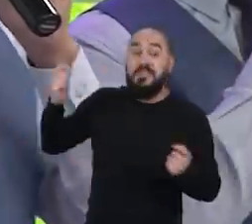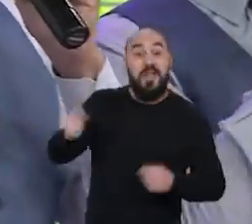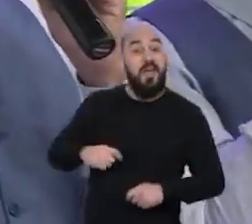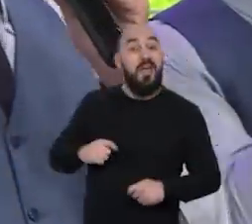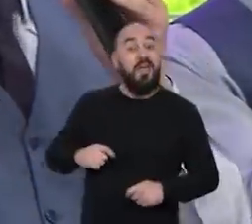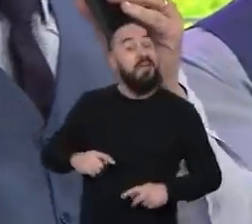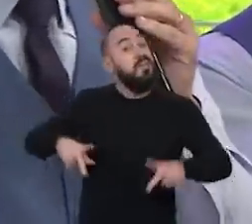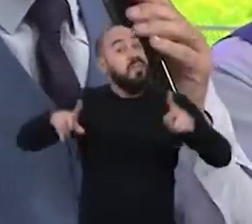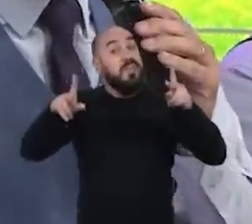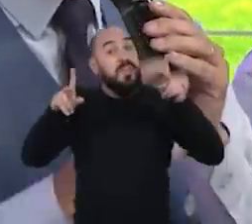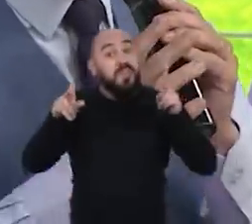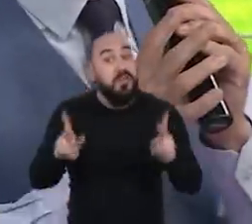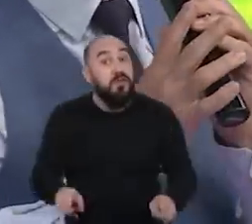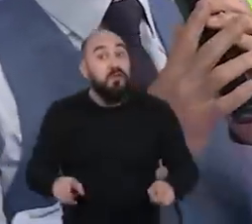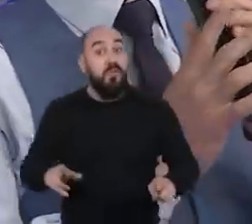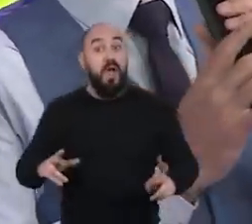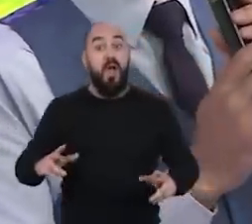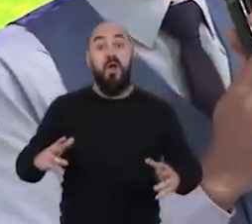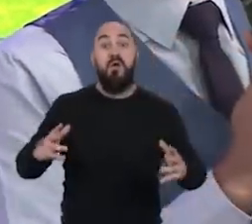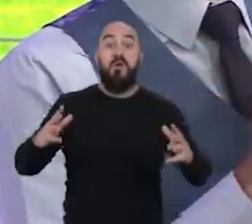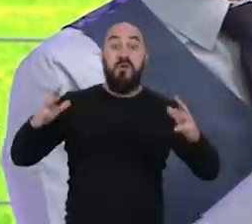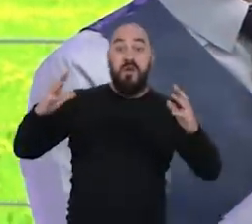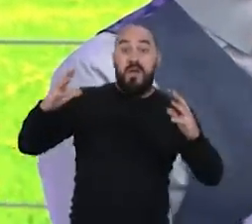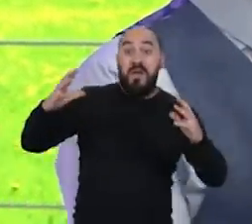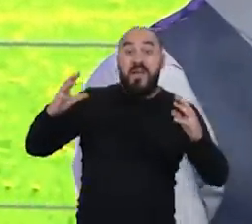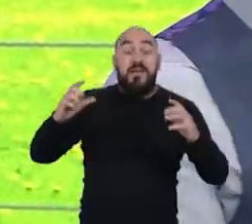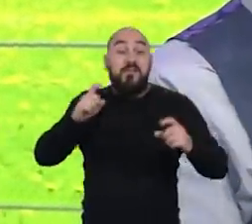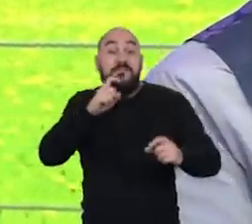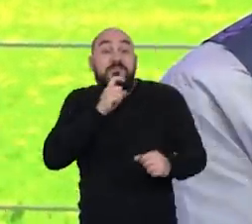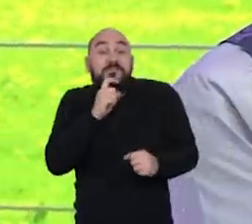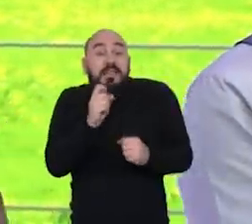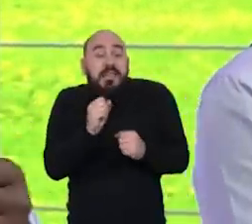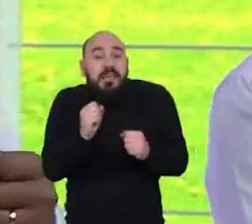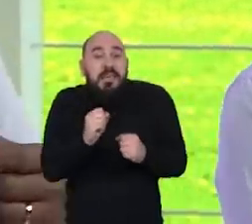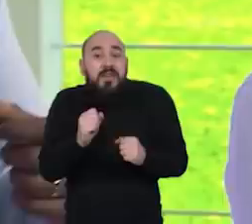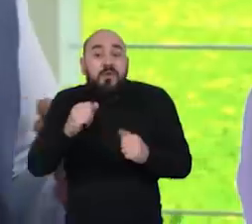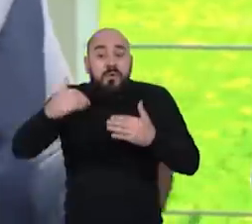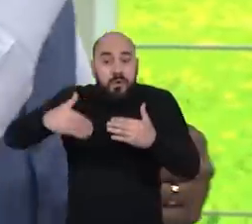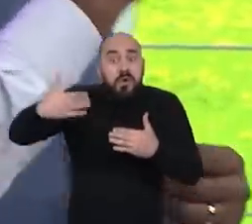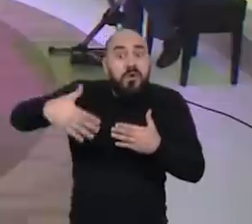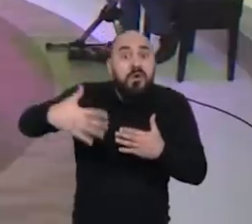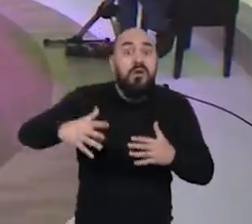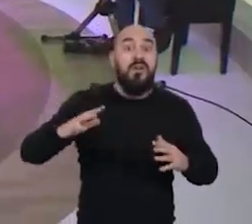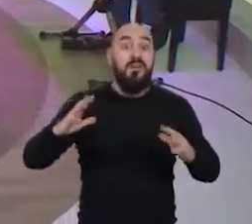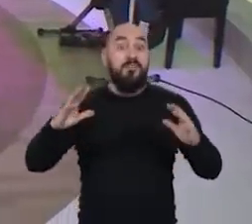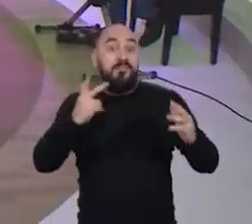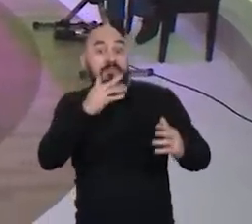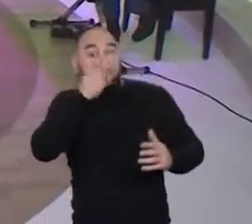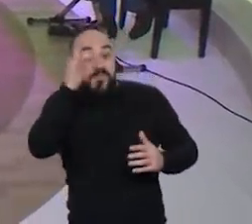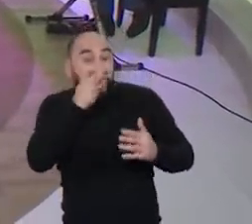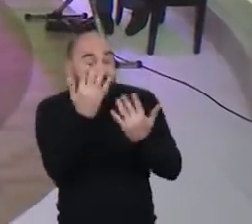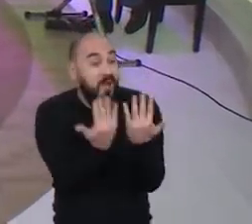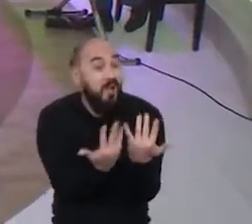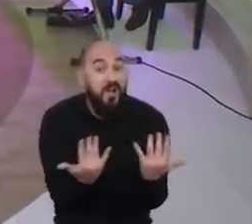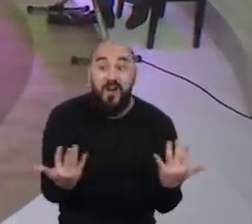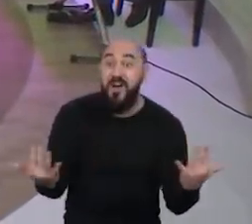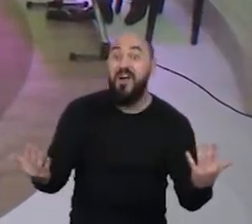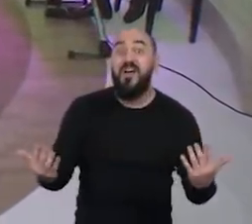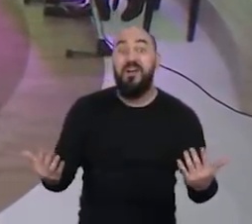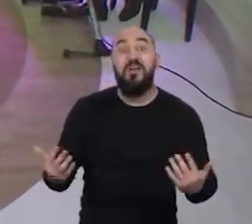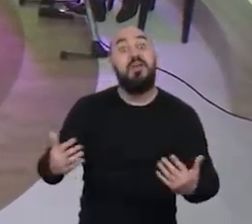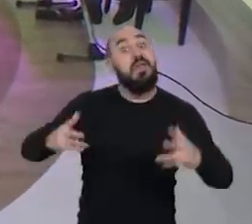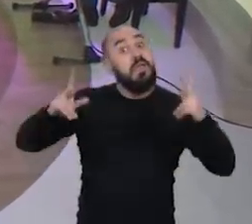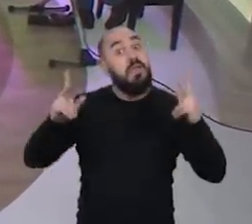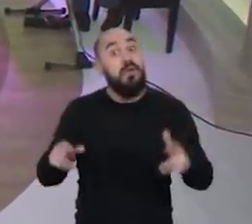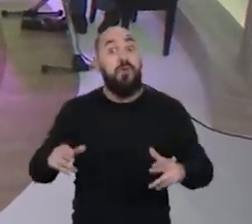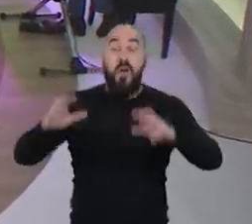querer. Como a primavera vem depois do inverno, certo como o sol que surge após